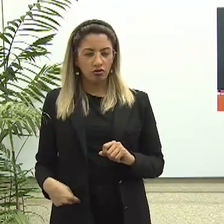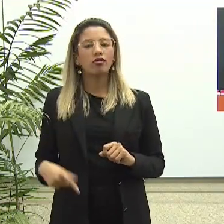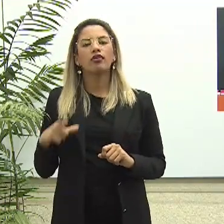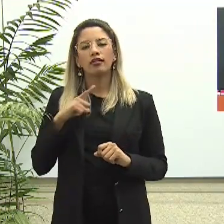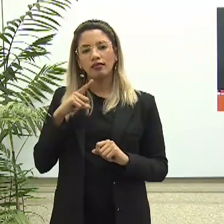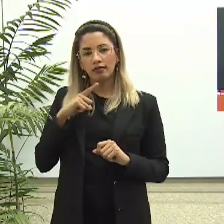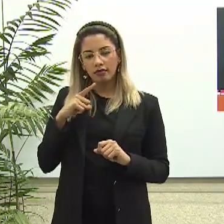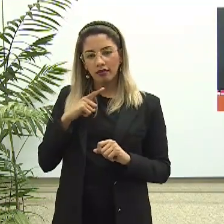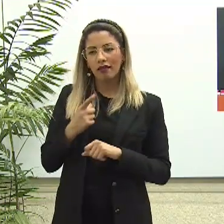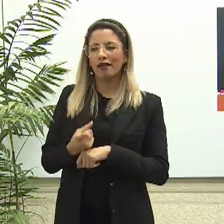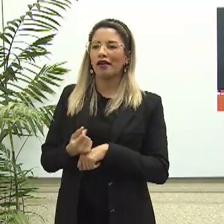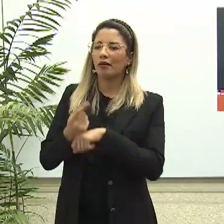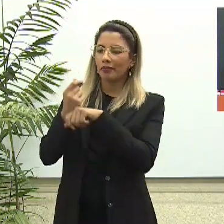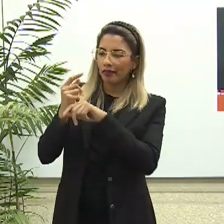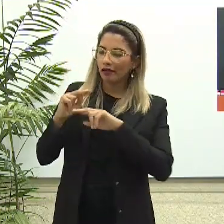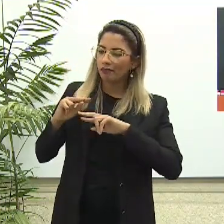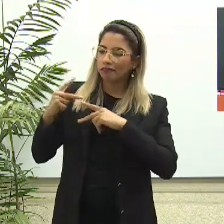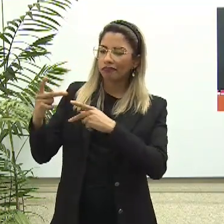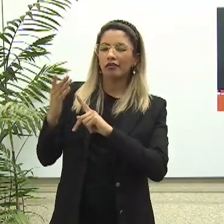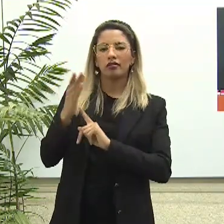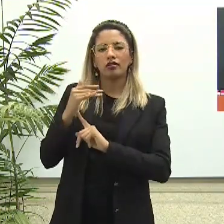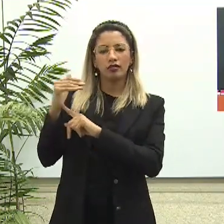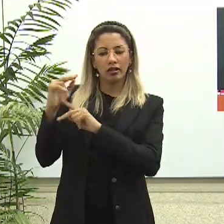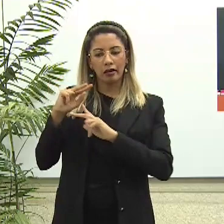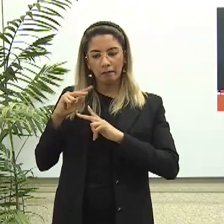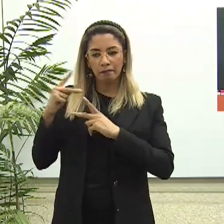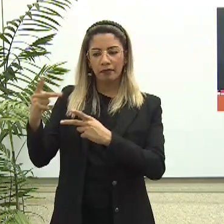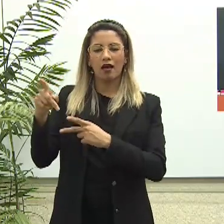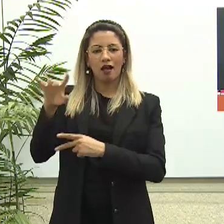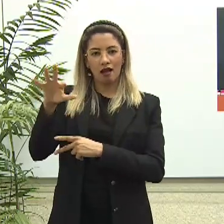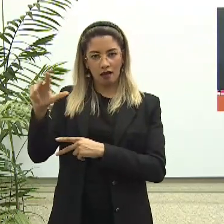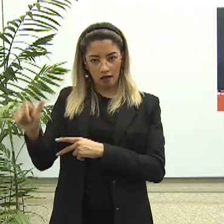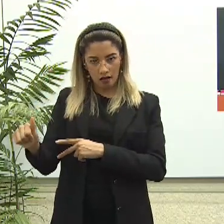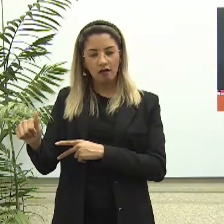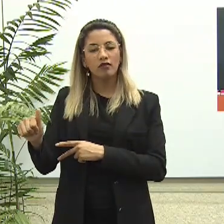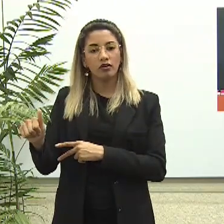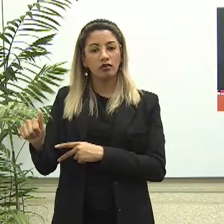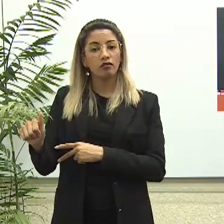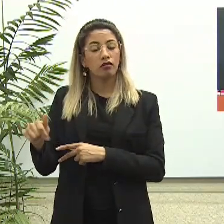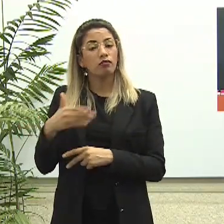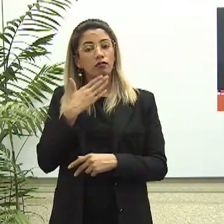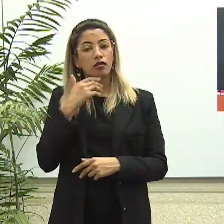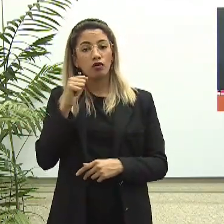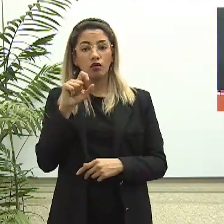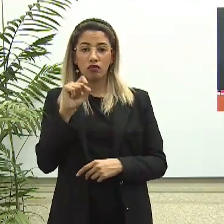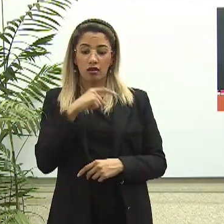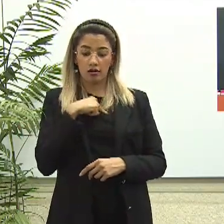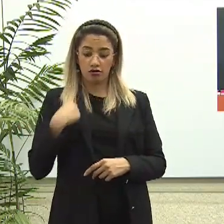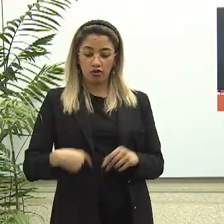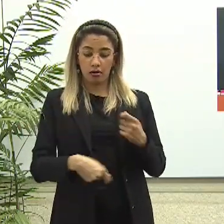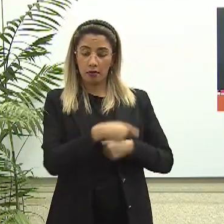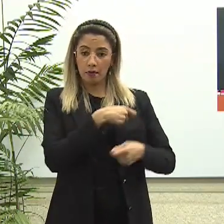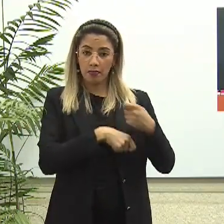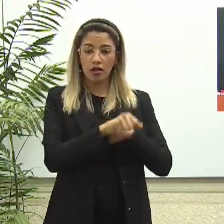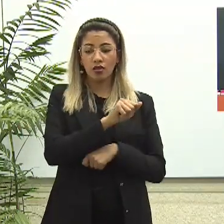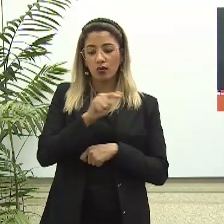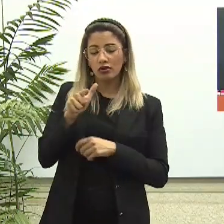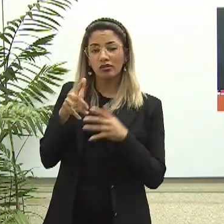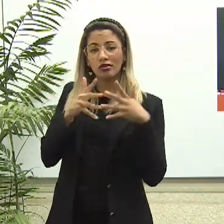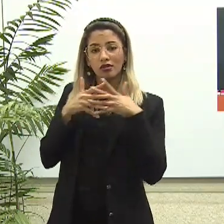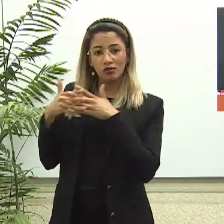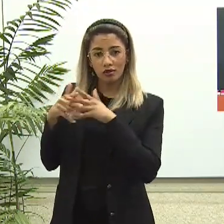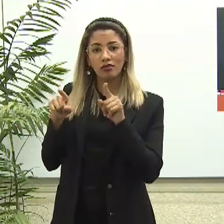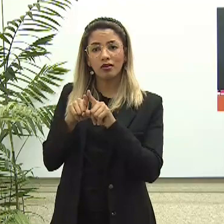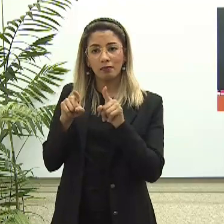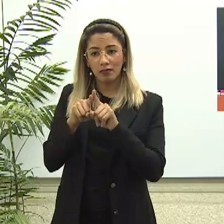de Capital transferência de tecnologia desigual paraa África é muito mais vantajoso ter articulação com a China do que com os Estados Unidos é muito mais